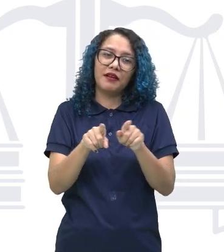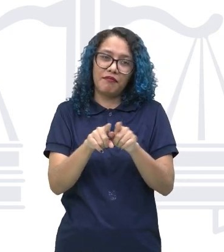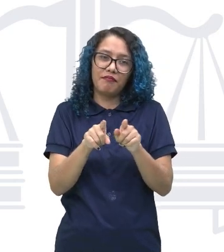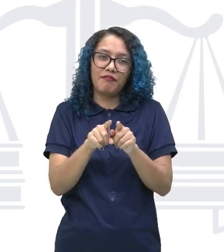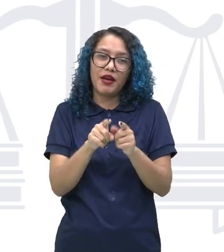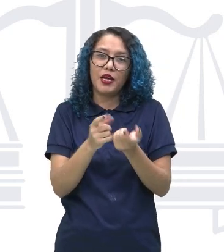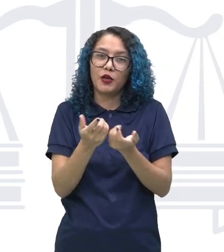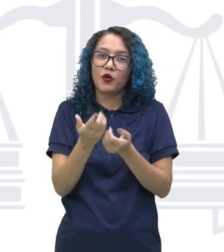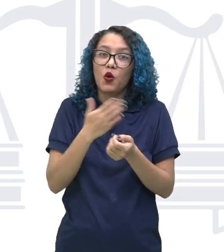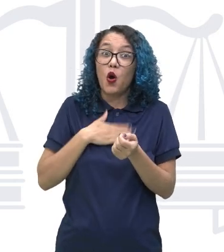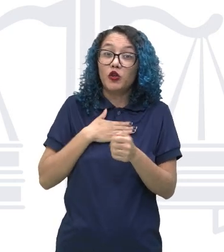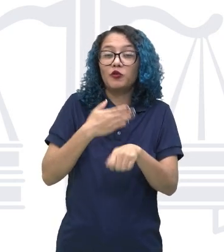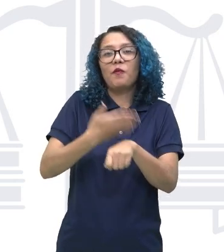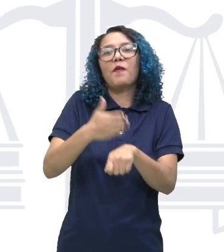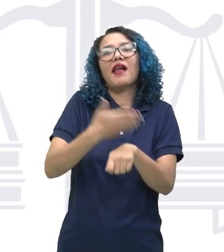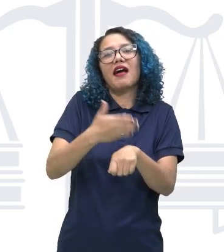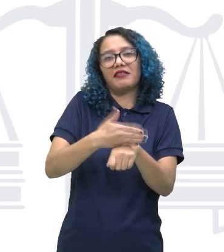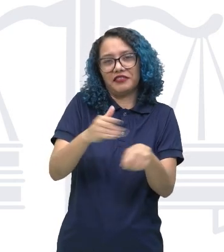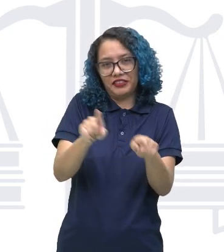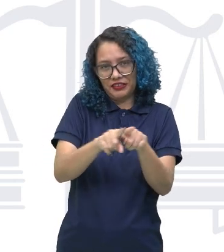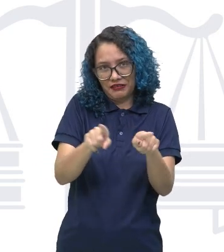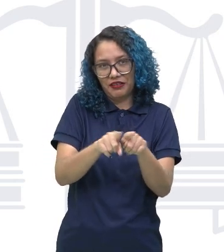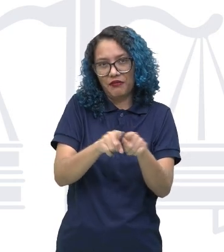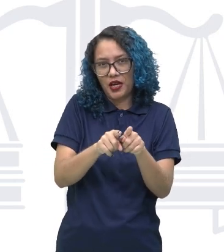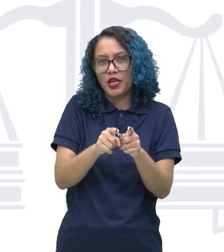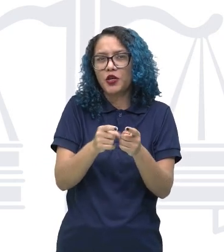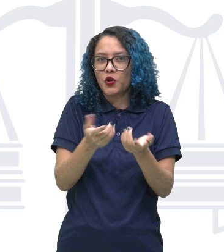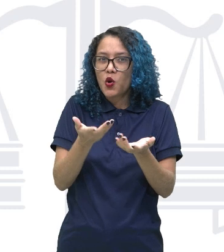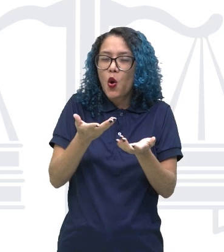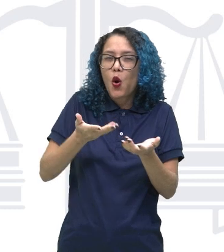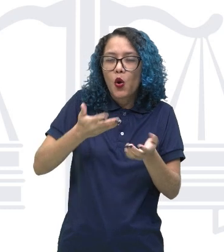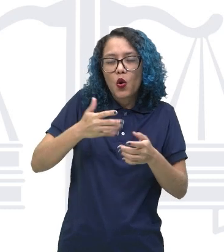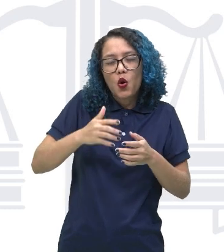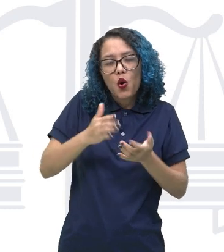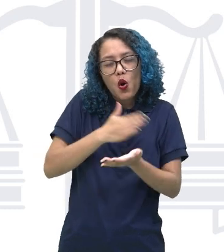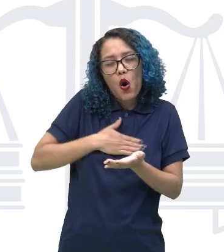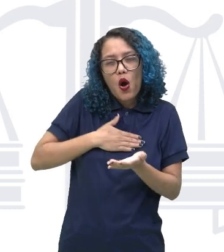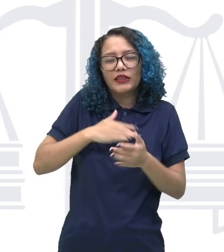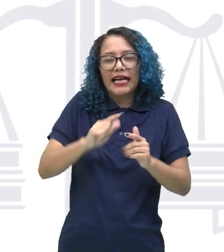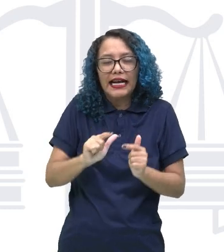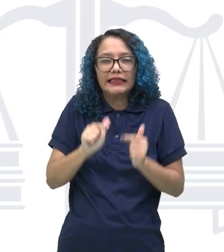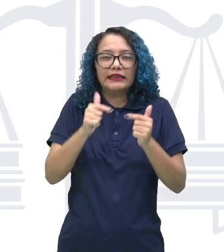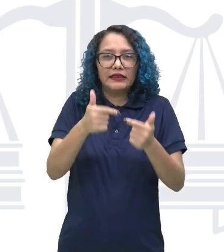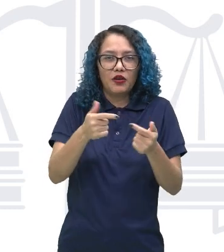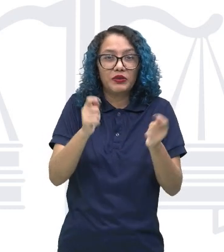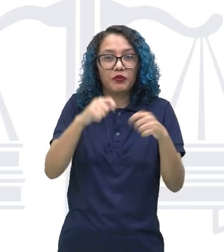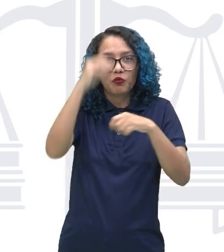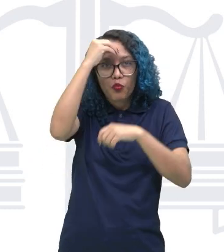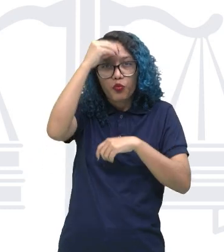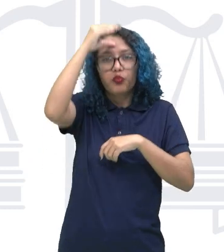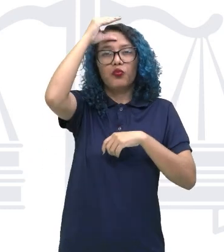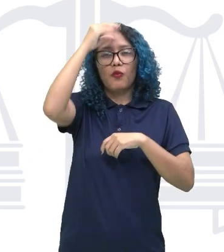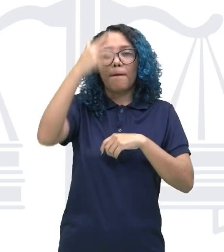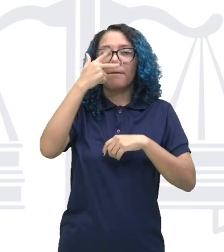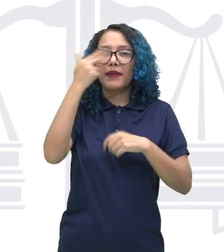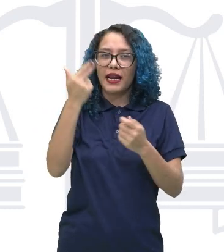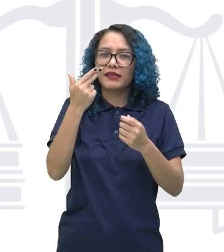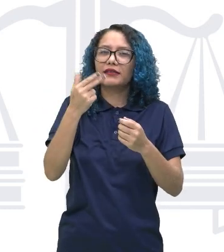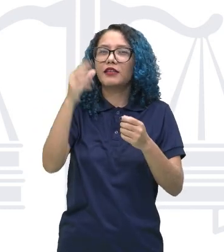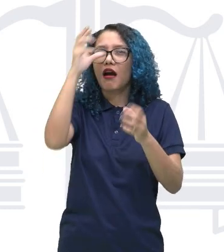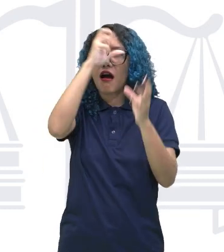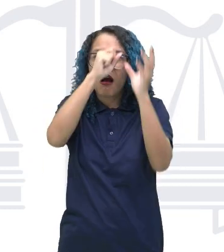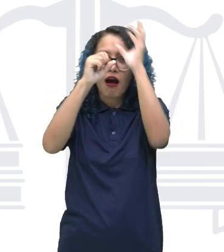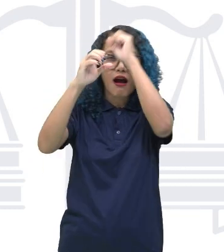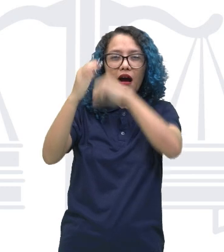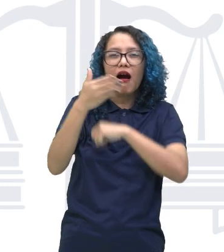muito prática. Eu sim. gosto de fazer coisas práticas que trazem o conhecimento. E assim, parece que o aprendizado flui de